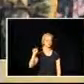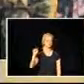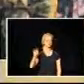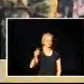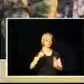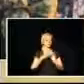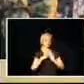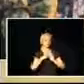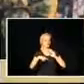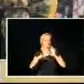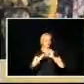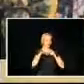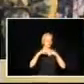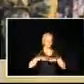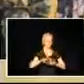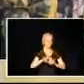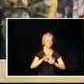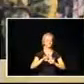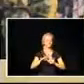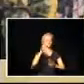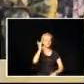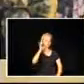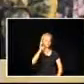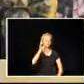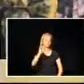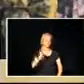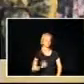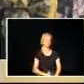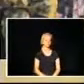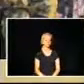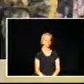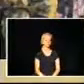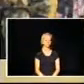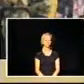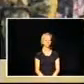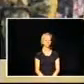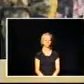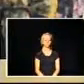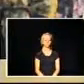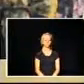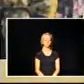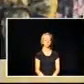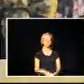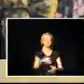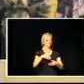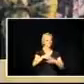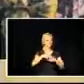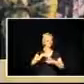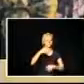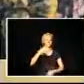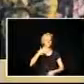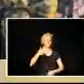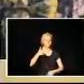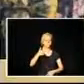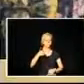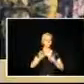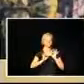em vigor na data de sua publicação. Em votação, aprovado. Projeto de lei